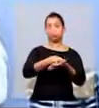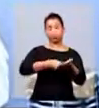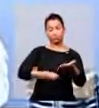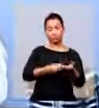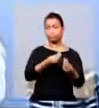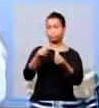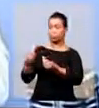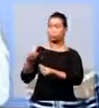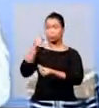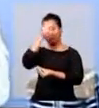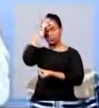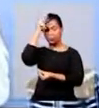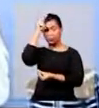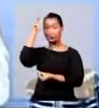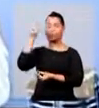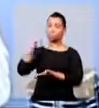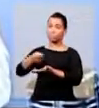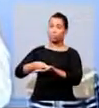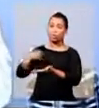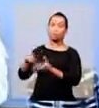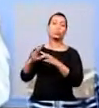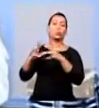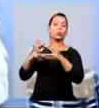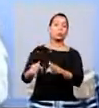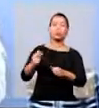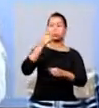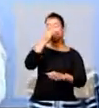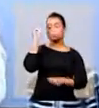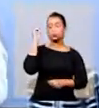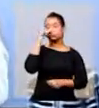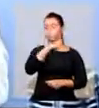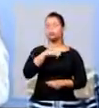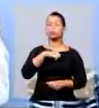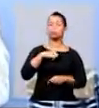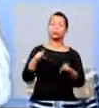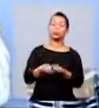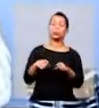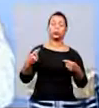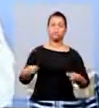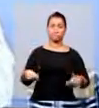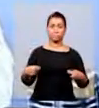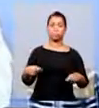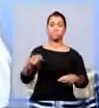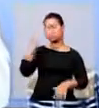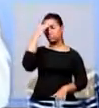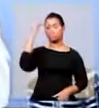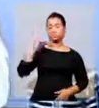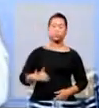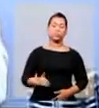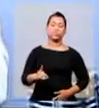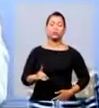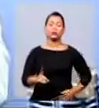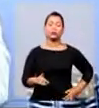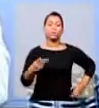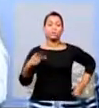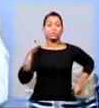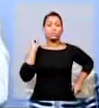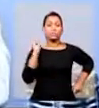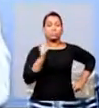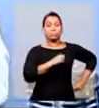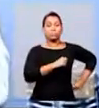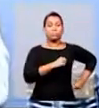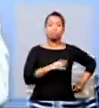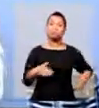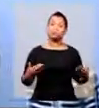dificuldades, as necessidades, né, das pessoas com deficiência dentro de São José do Rio Preto. Eu acho que a gente está dando um salto. Infelizmente, ainda um